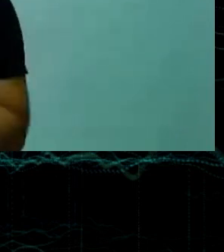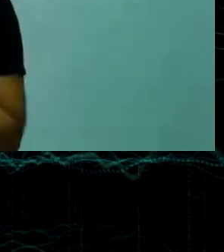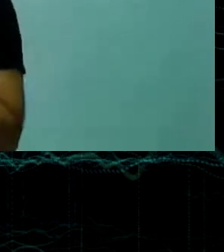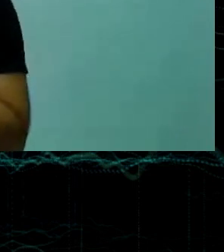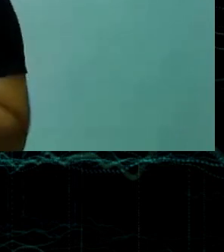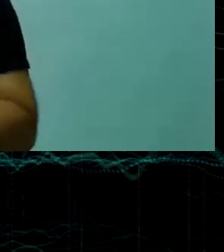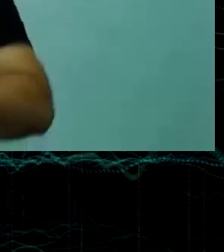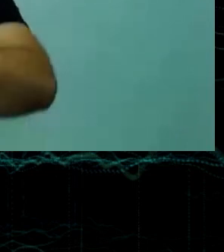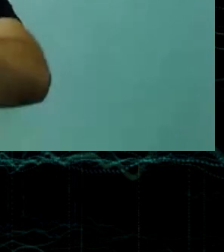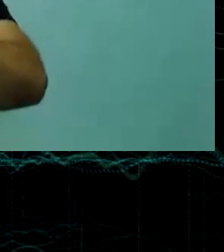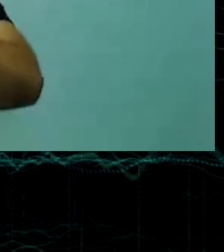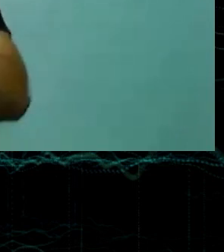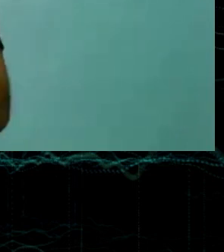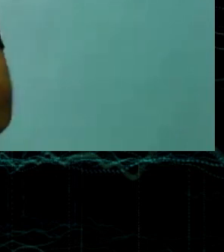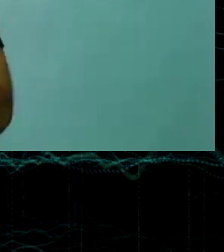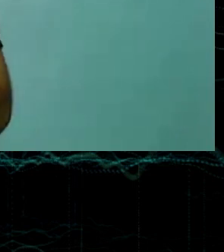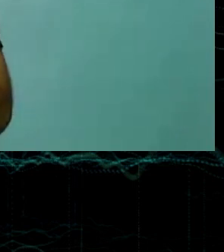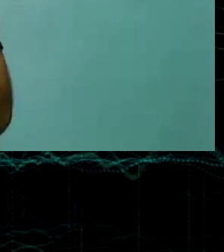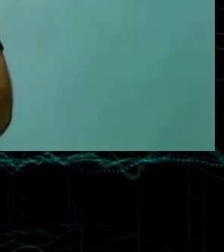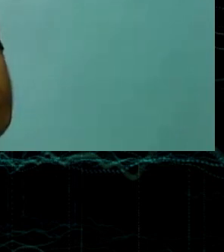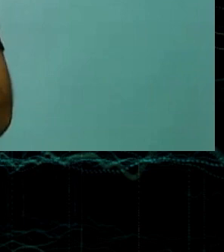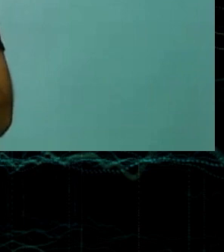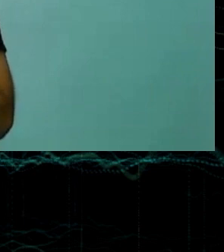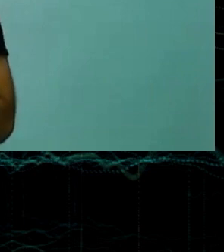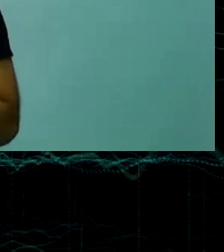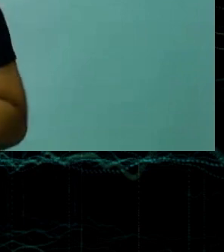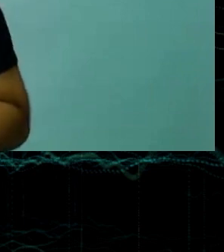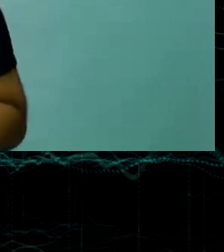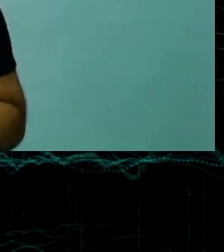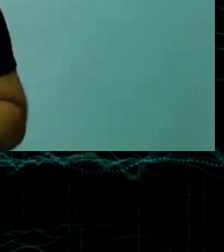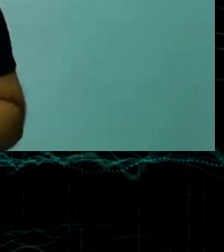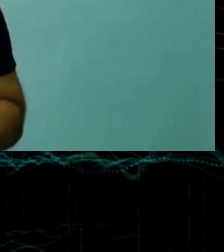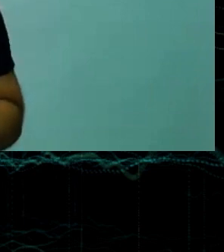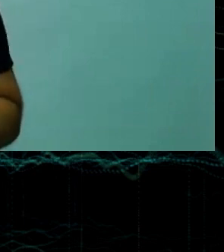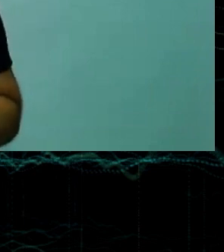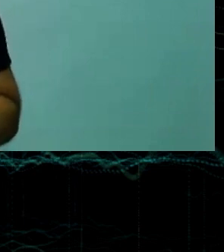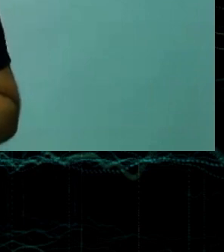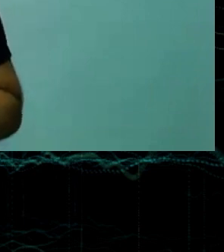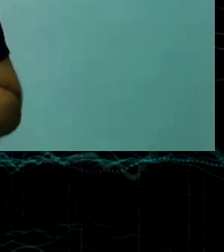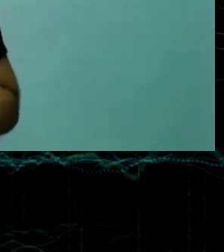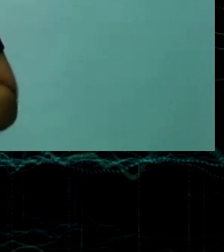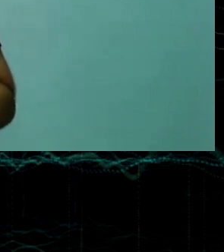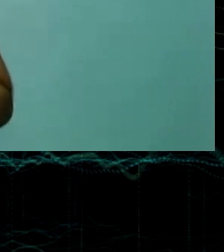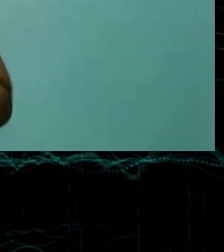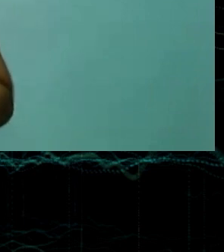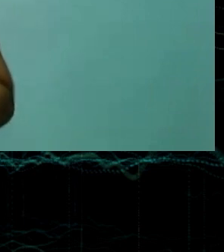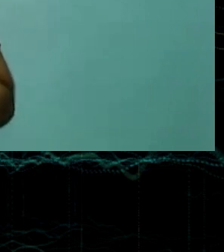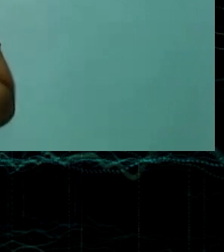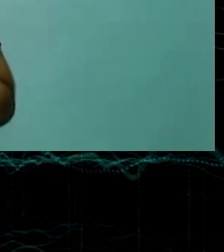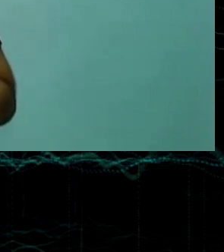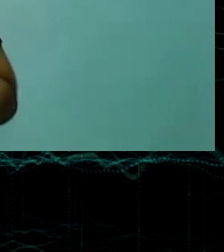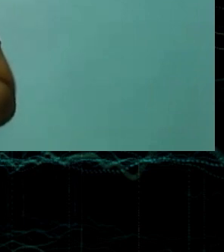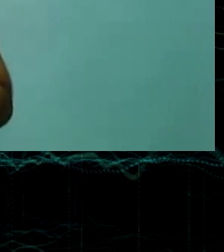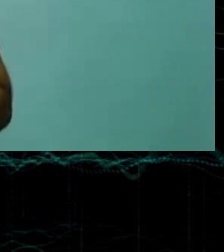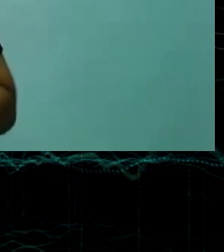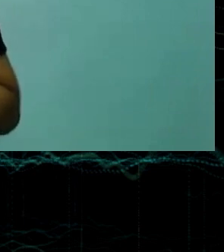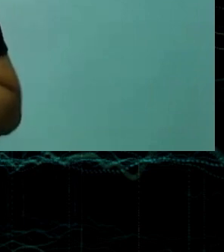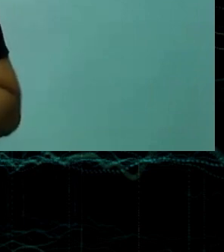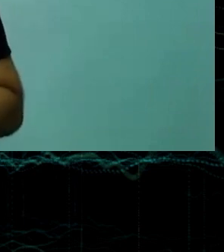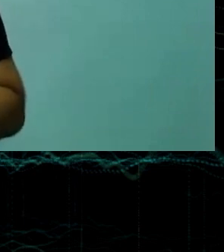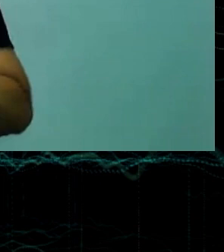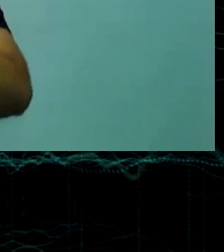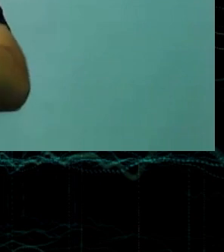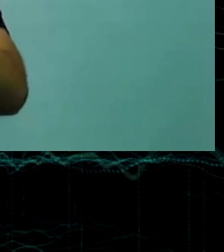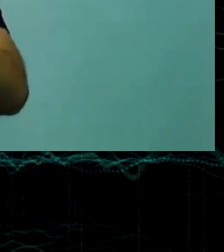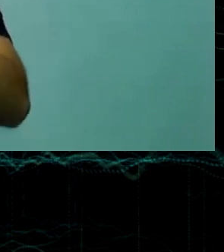começou mano boa-tarde 35 minutos aqui agora as quatro cinco era o respiro porque eu